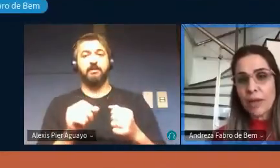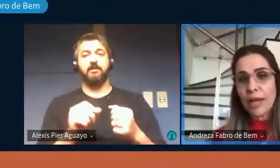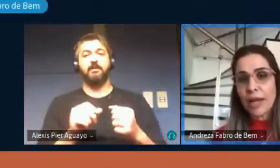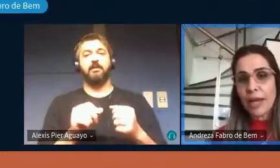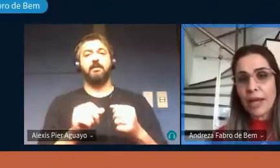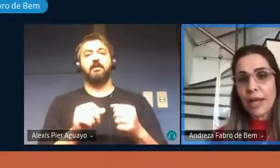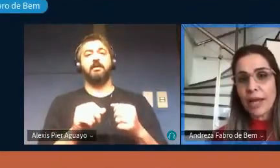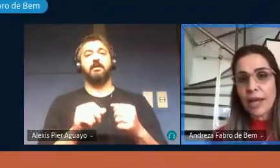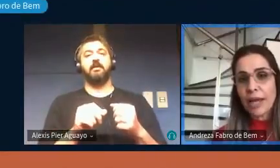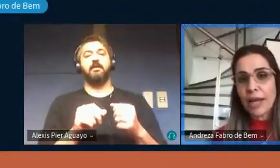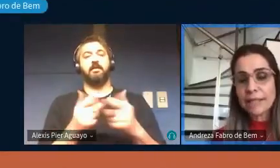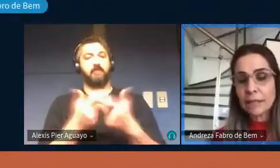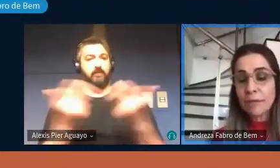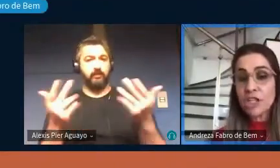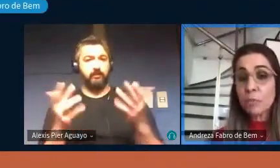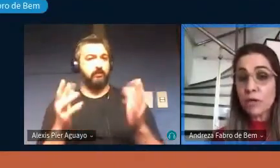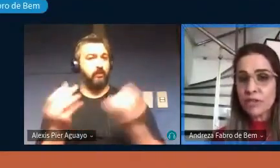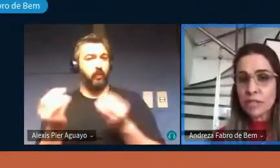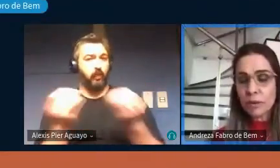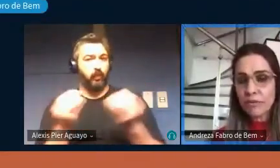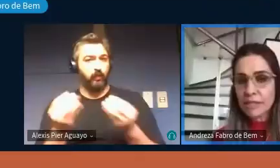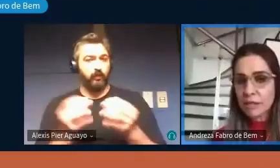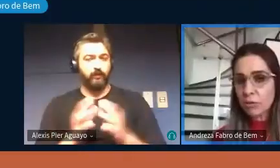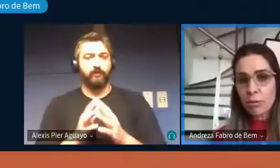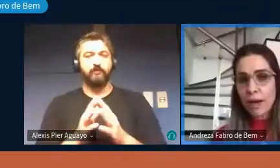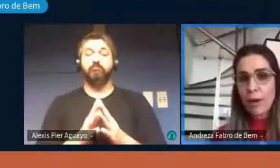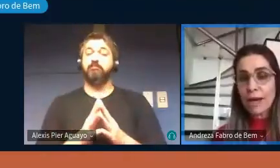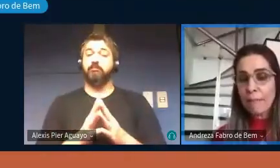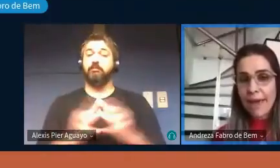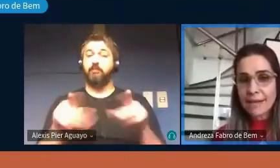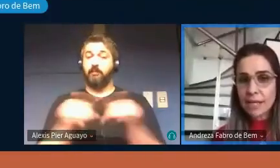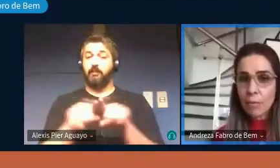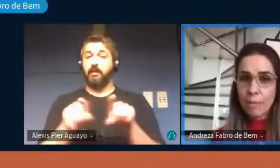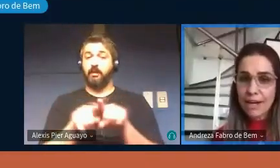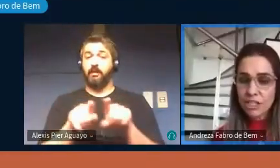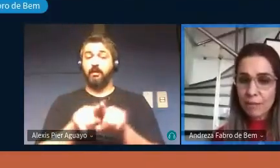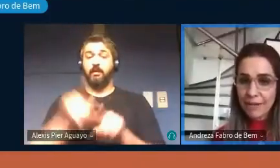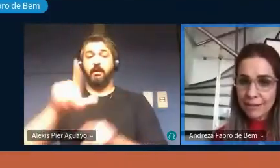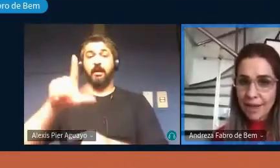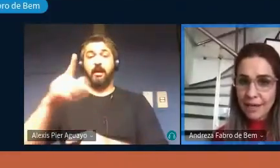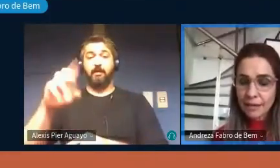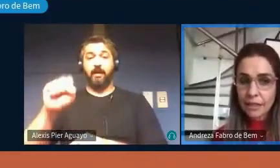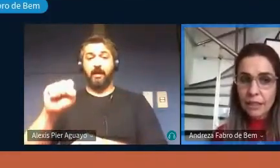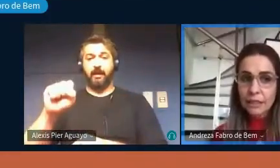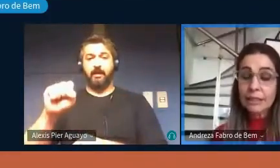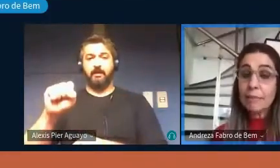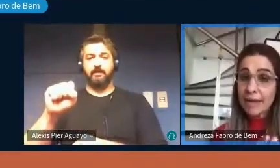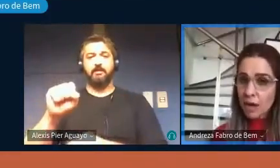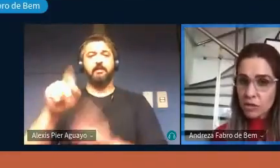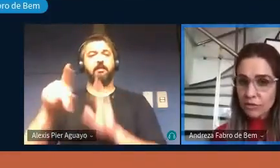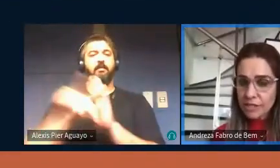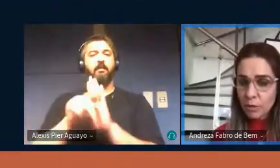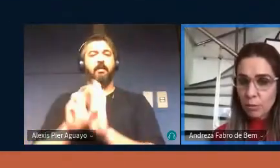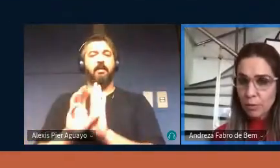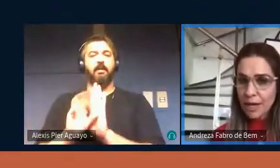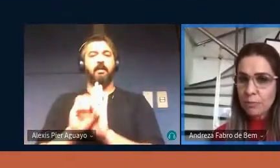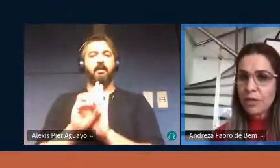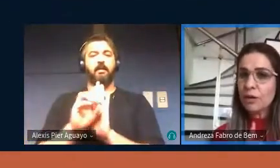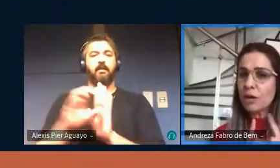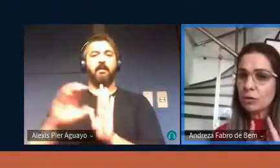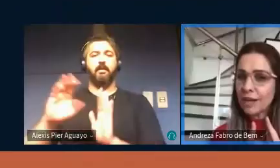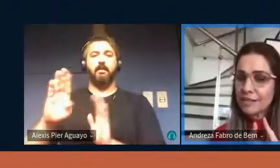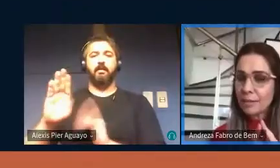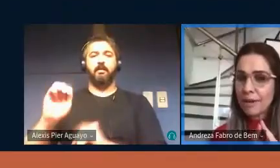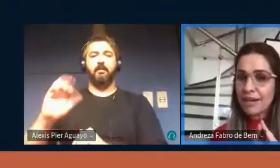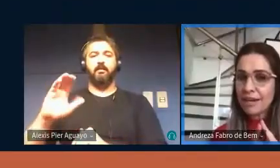né? Essa ideia. Também a gente pode fazer uma infecção com o LPS, que é uma parte da bactéria, que também causa infecção pulmonar, porque